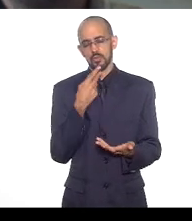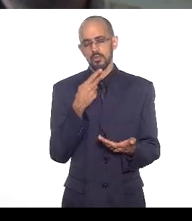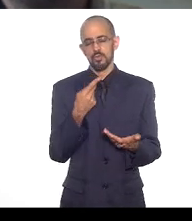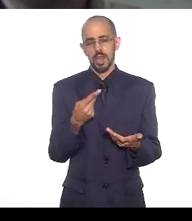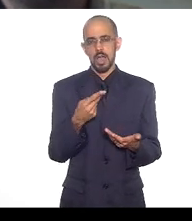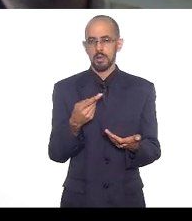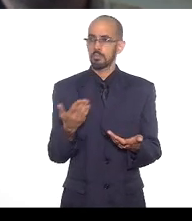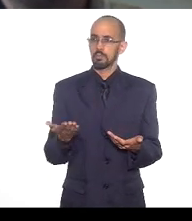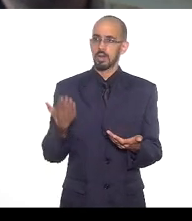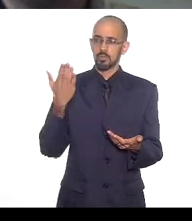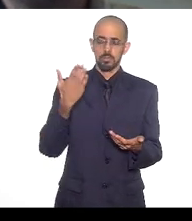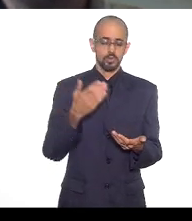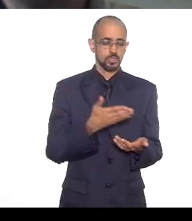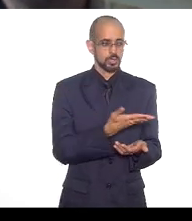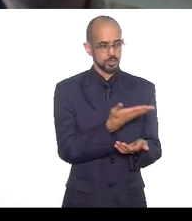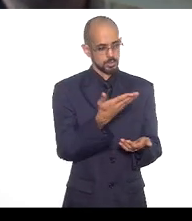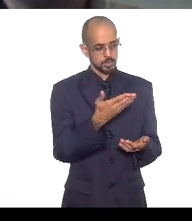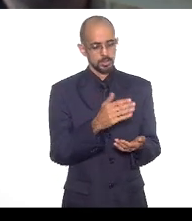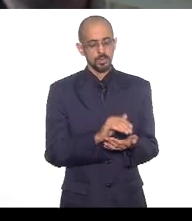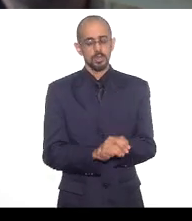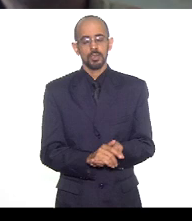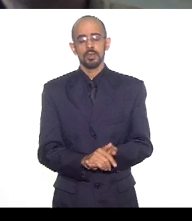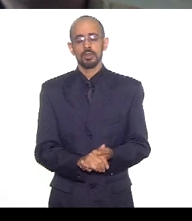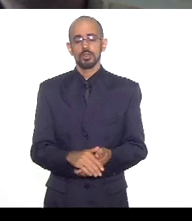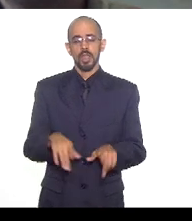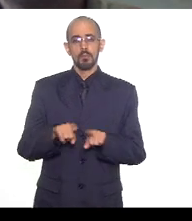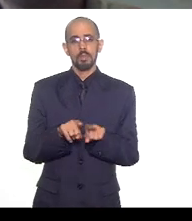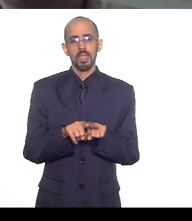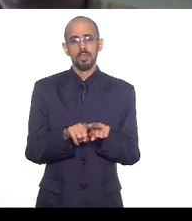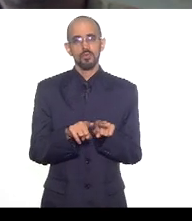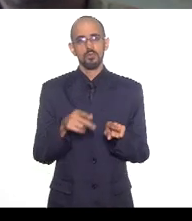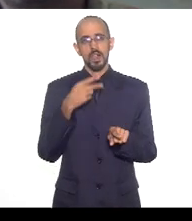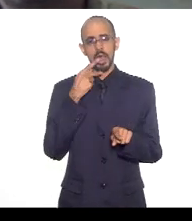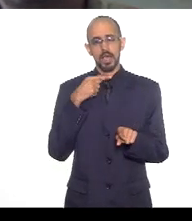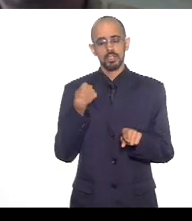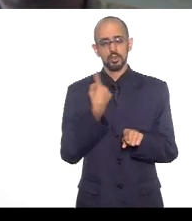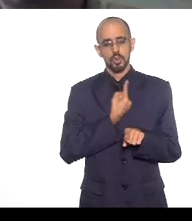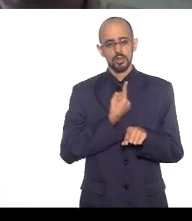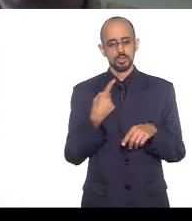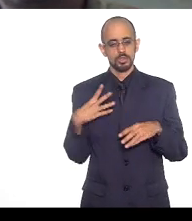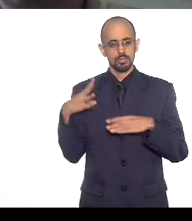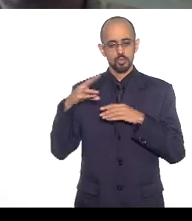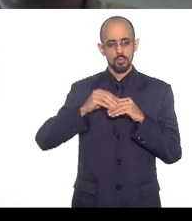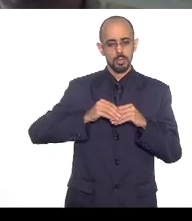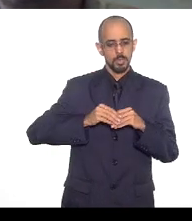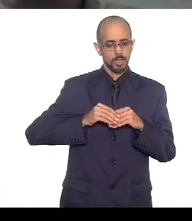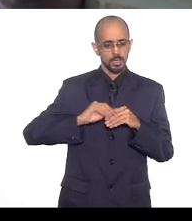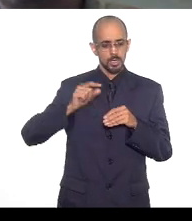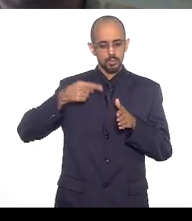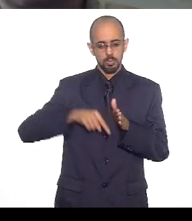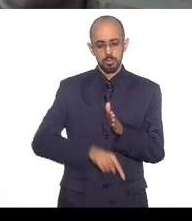e dizer que, mais uma vez, nós estamos contribuindo e aprofundando